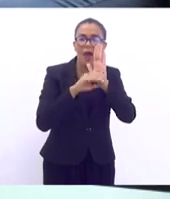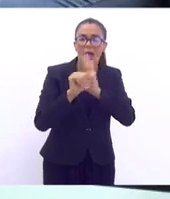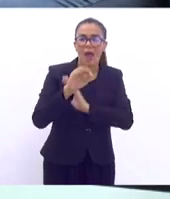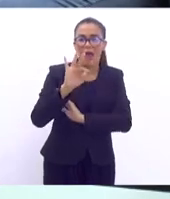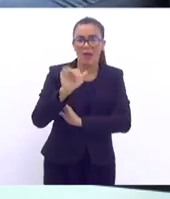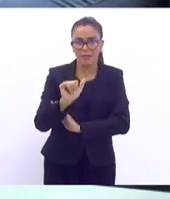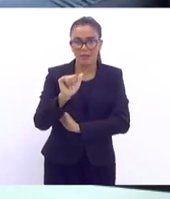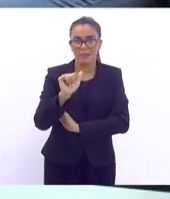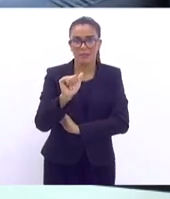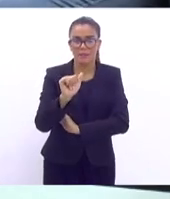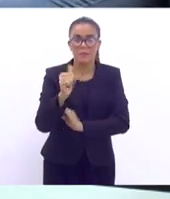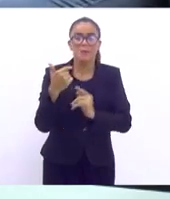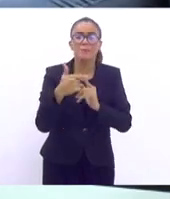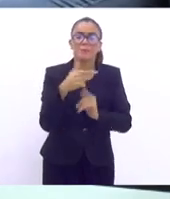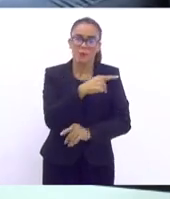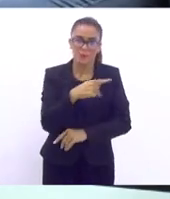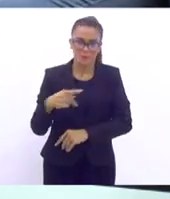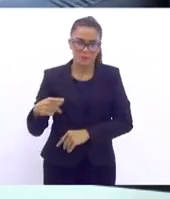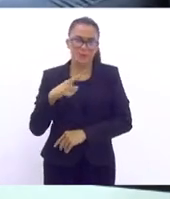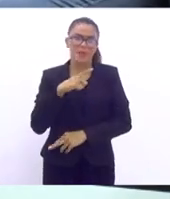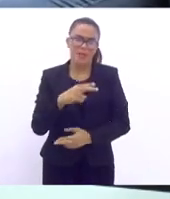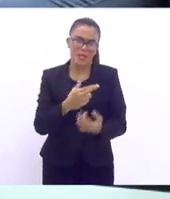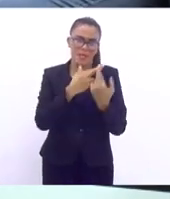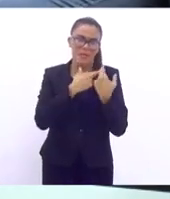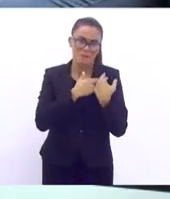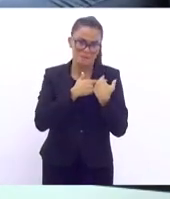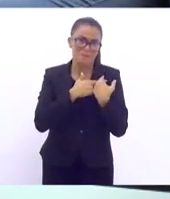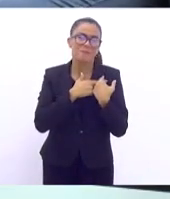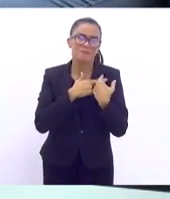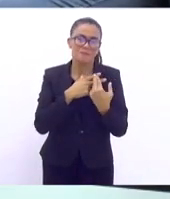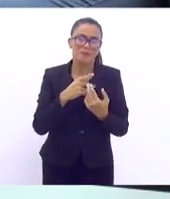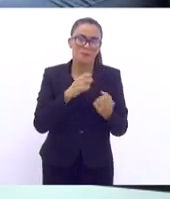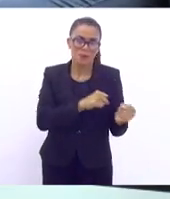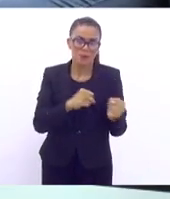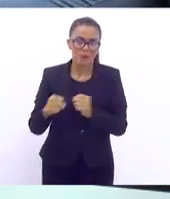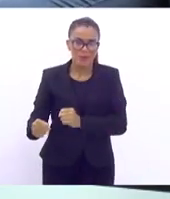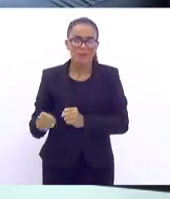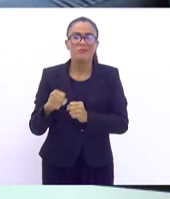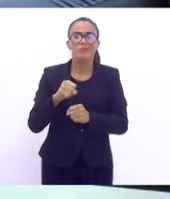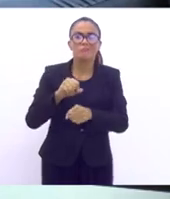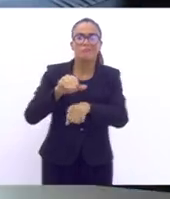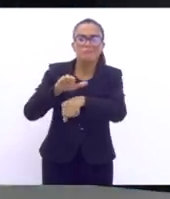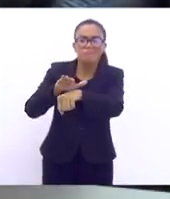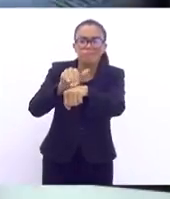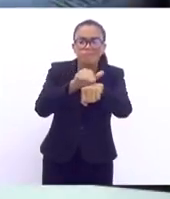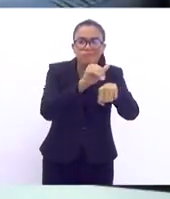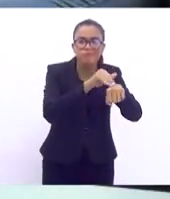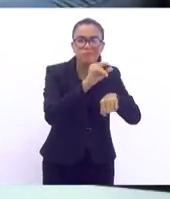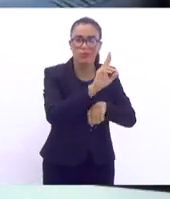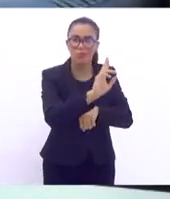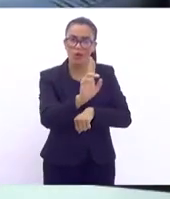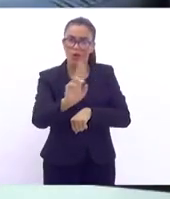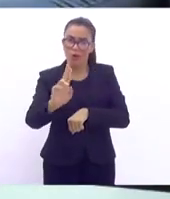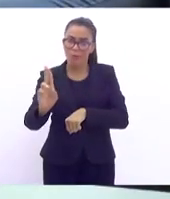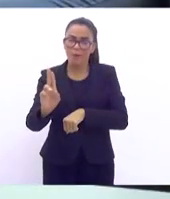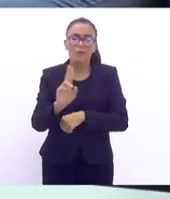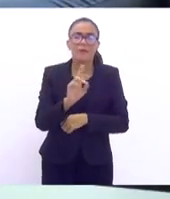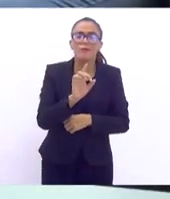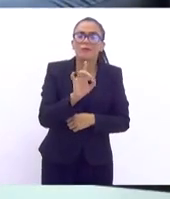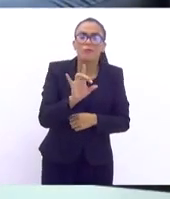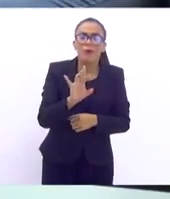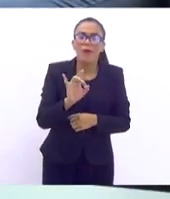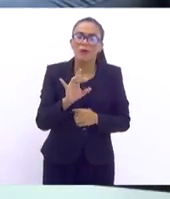que o presidente ele tem prerrogativo nomear um monte de coisa na Assembleia mas nesse caso aqui não é exatamente nomear